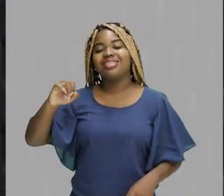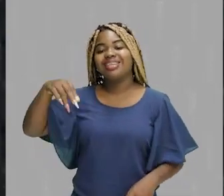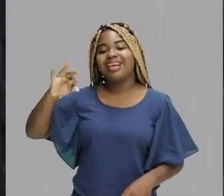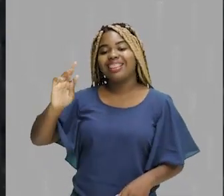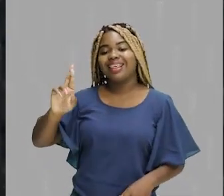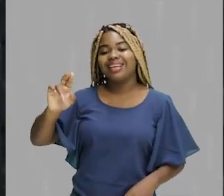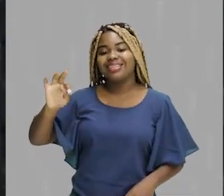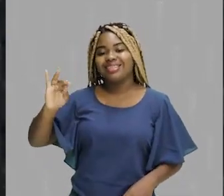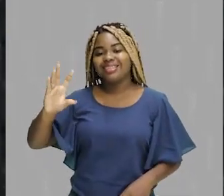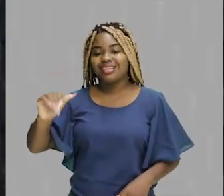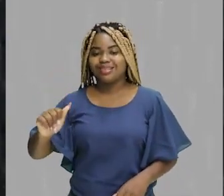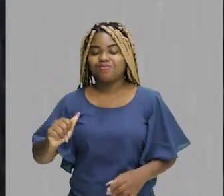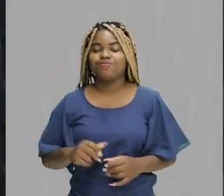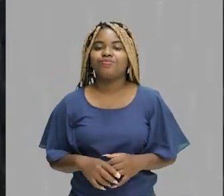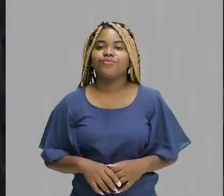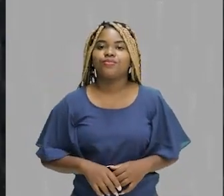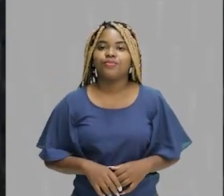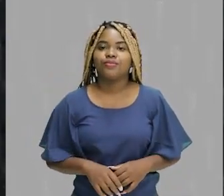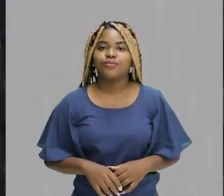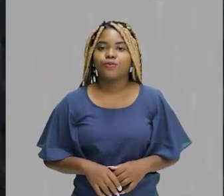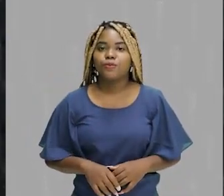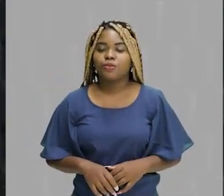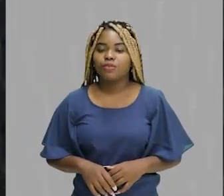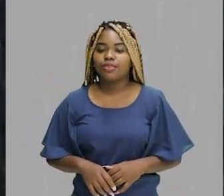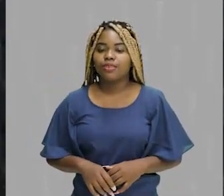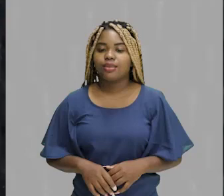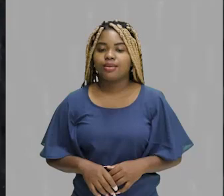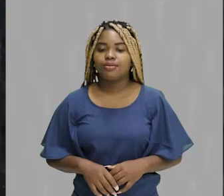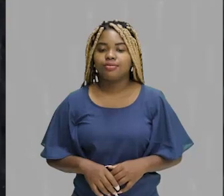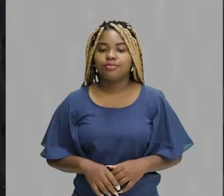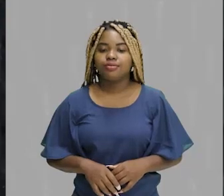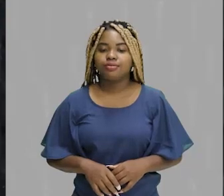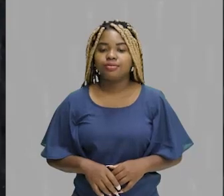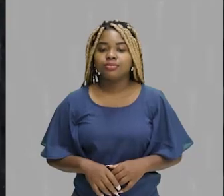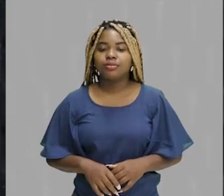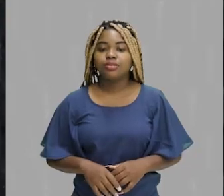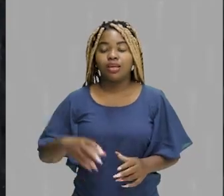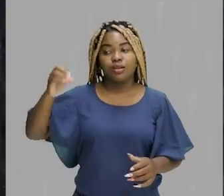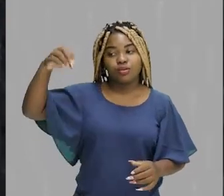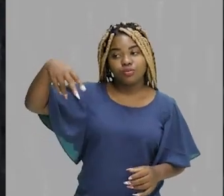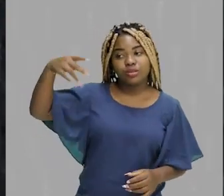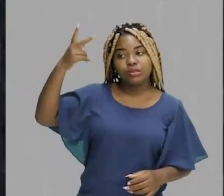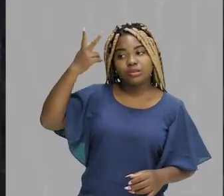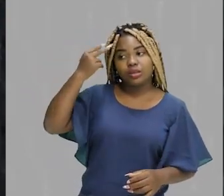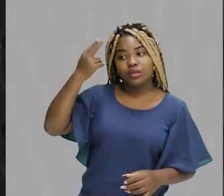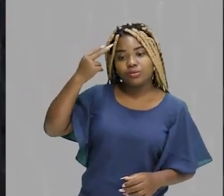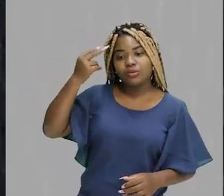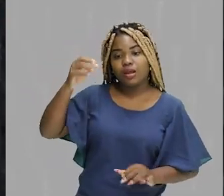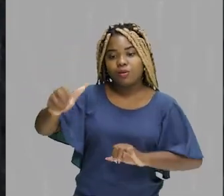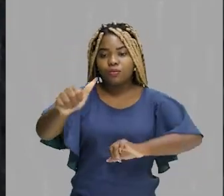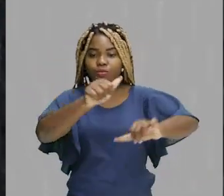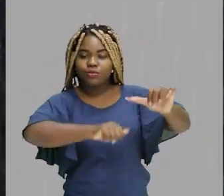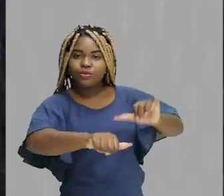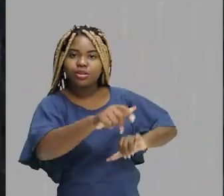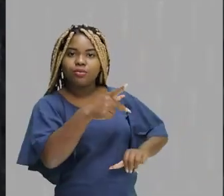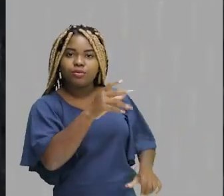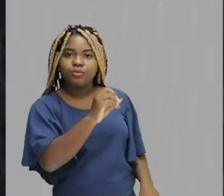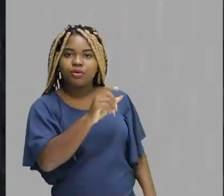denominadas polarizadores, que vai modificar, deixar a luz natural em luz